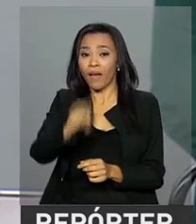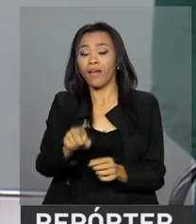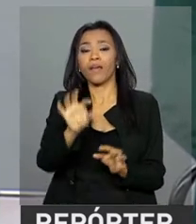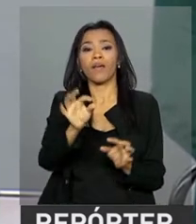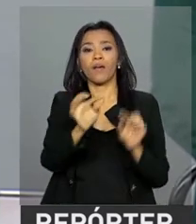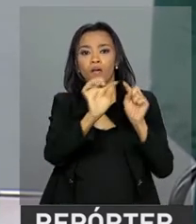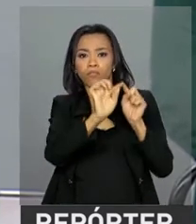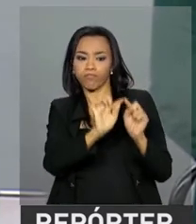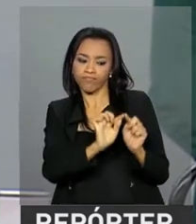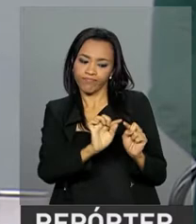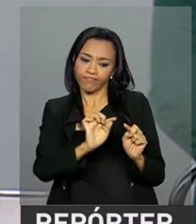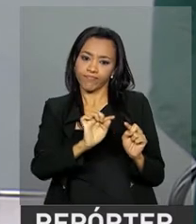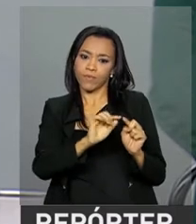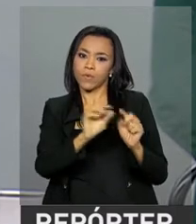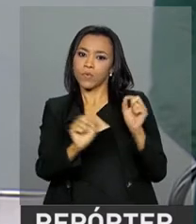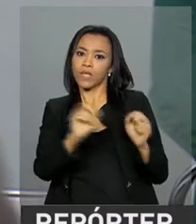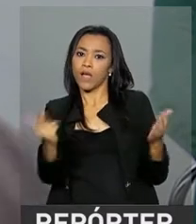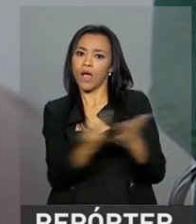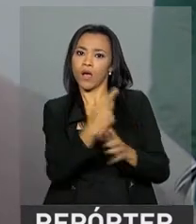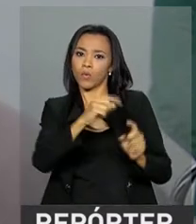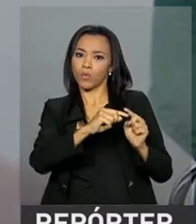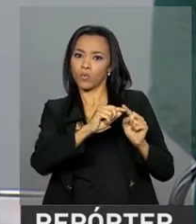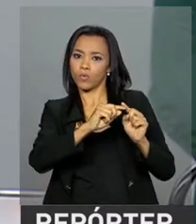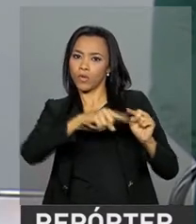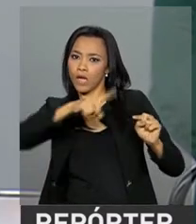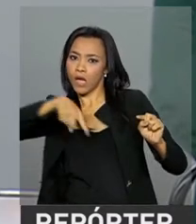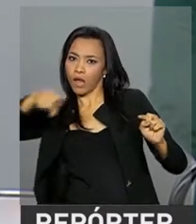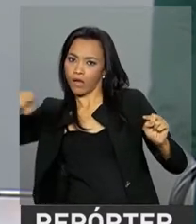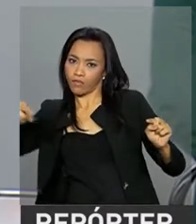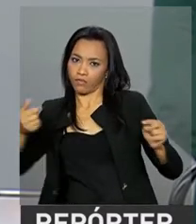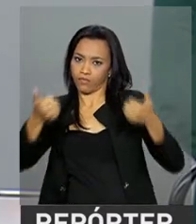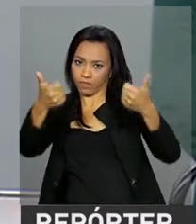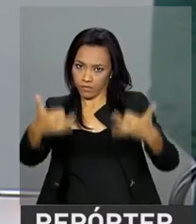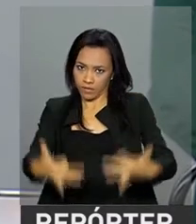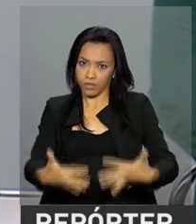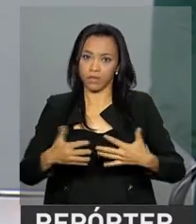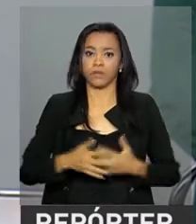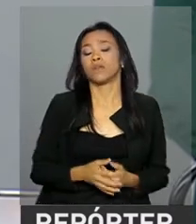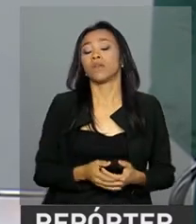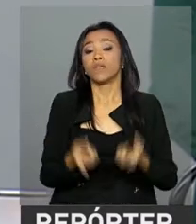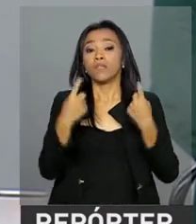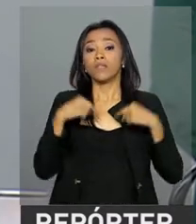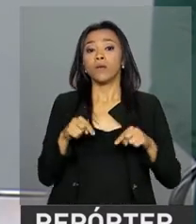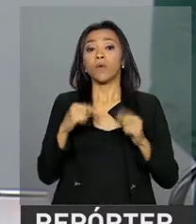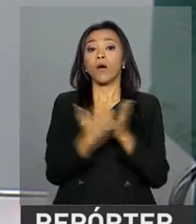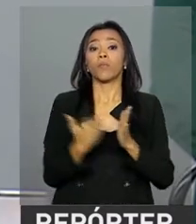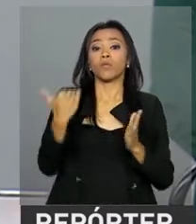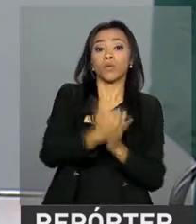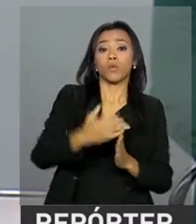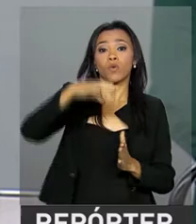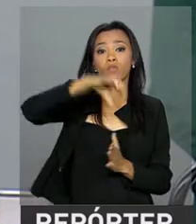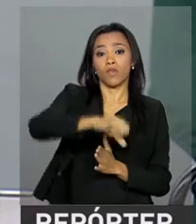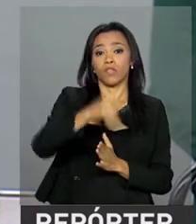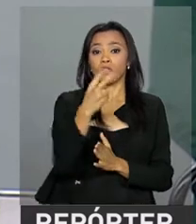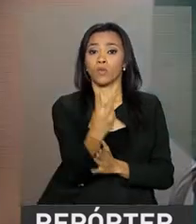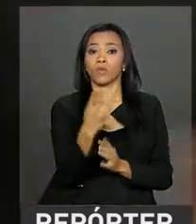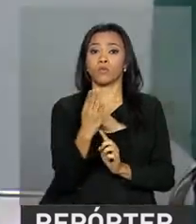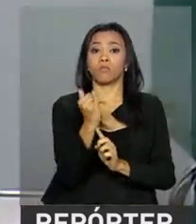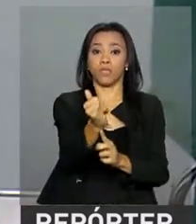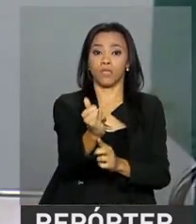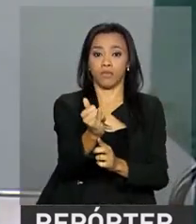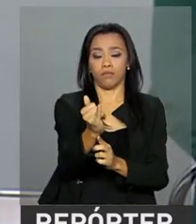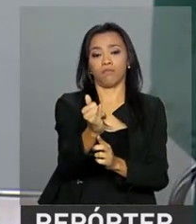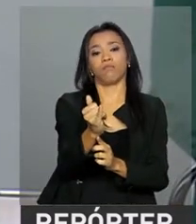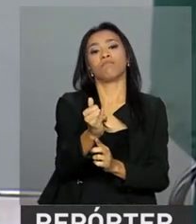a necessidade de financiamento aumentou 92 bilhões de reais